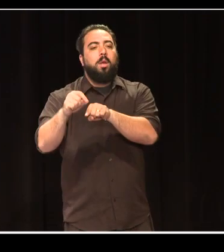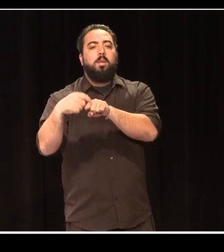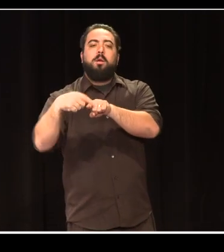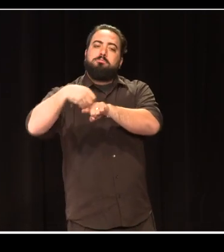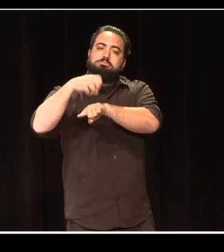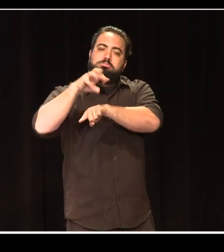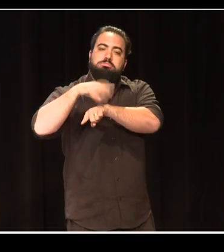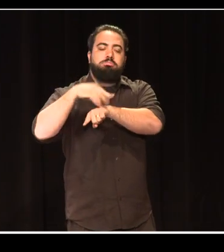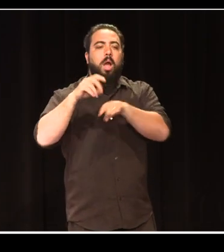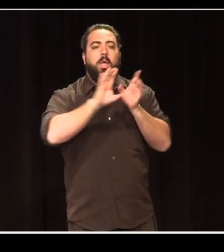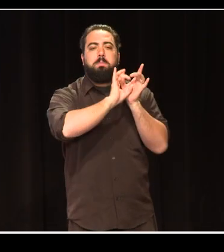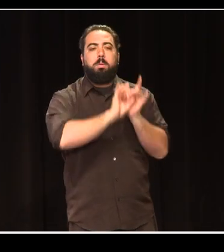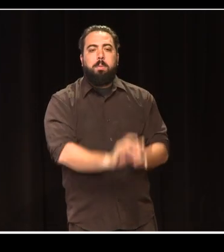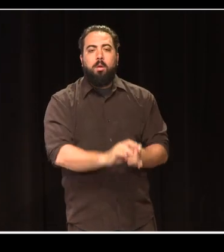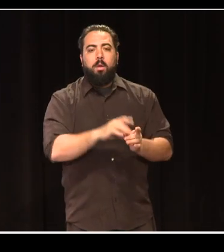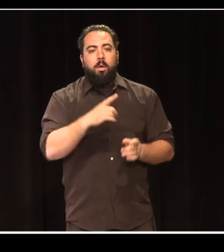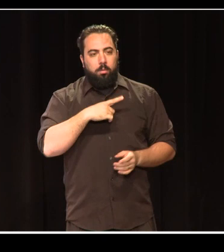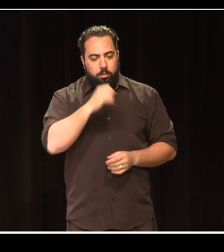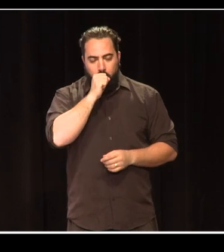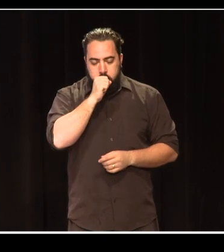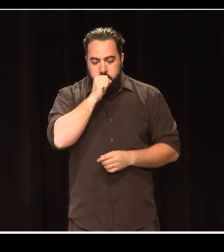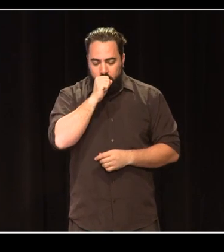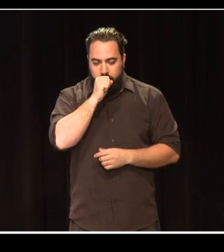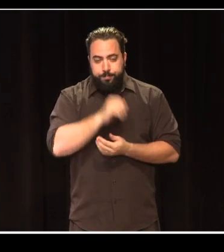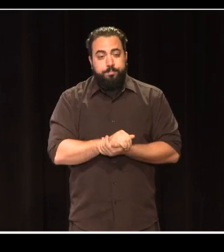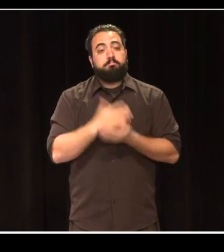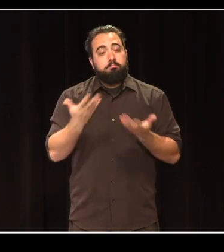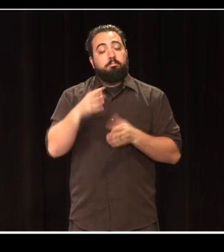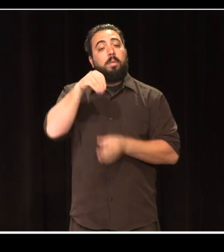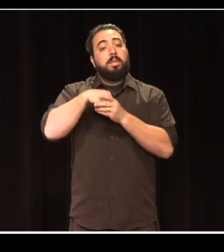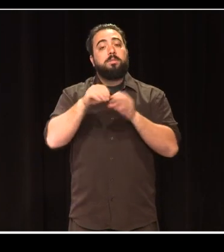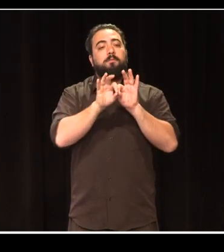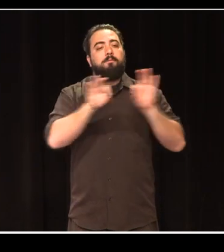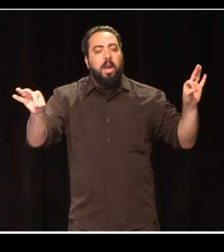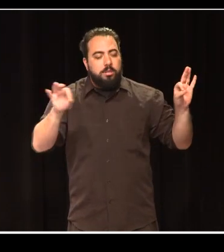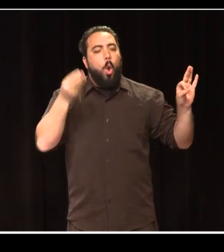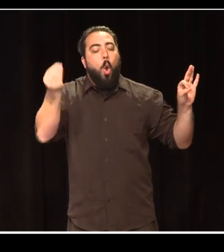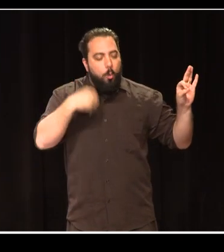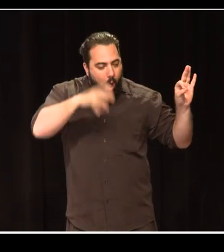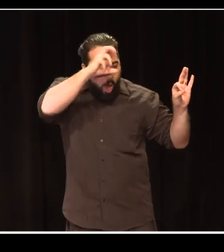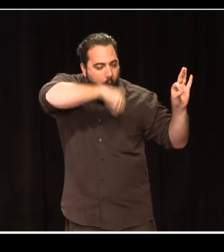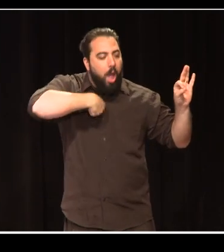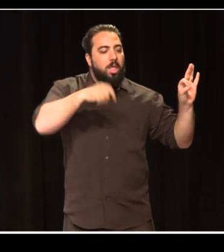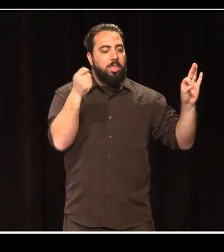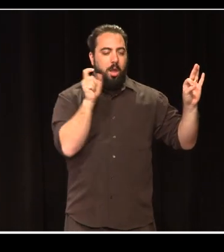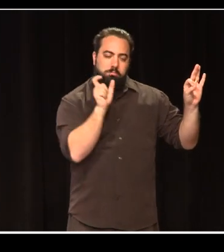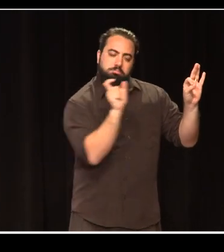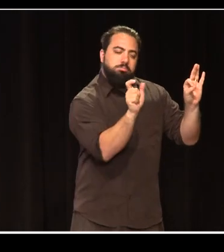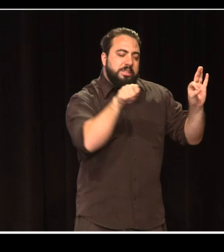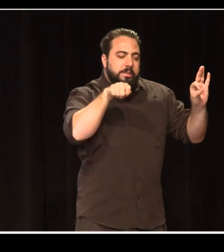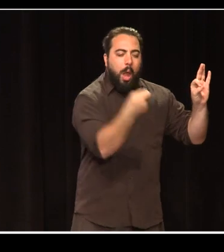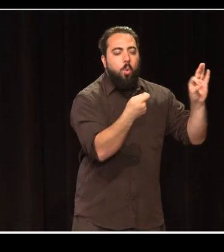contexto. Então, ela mostra esse sinal dentro de um contexto e o aluno consegue entender como que é esse conceito